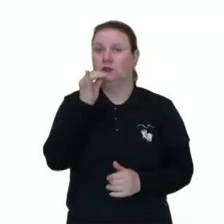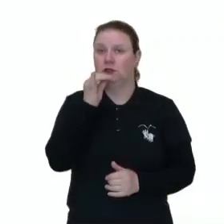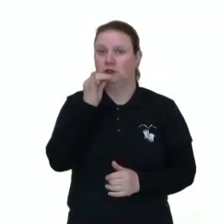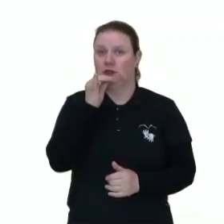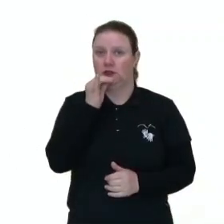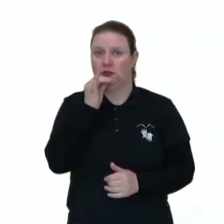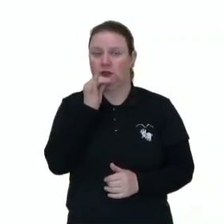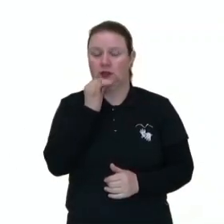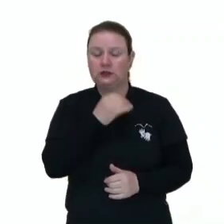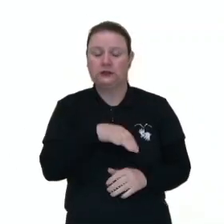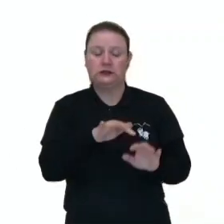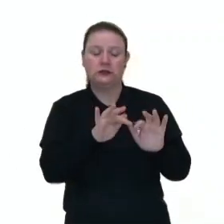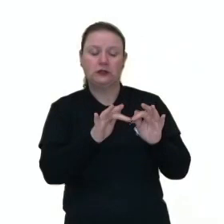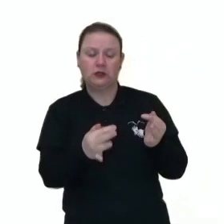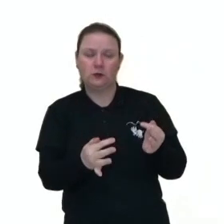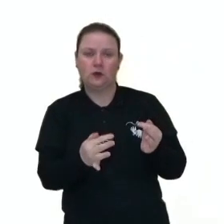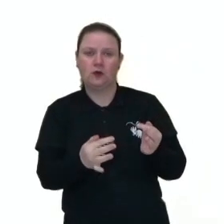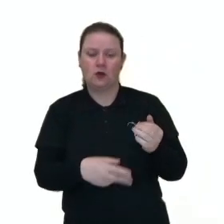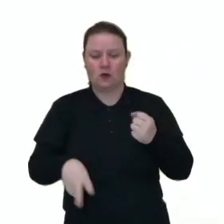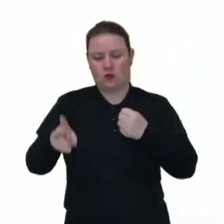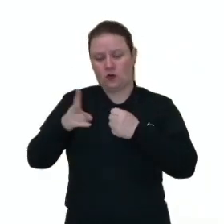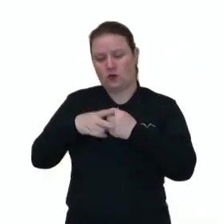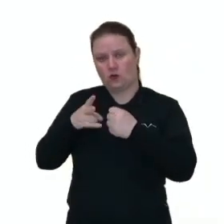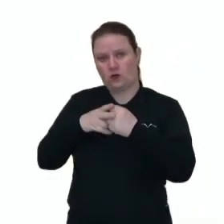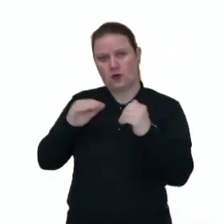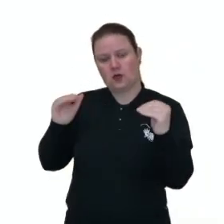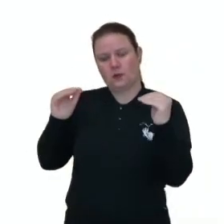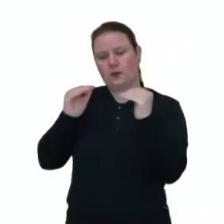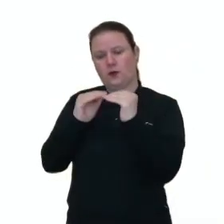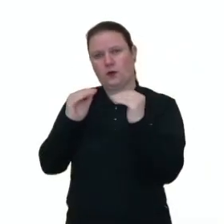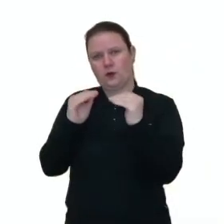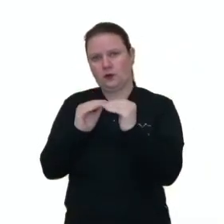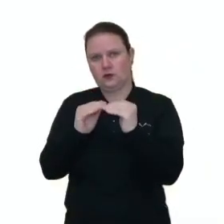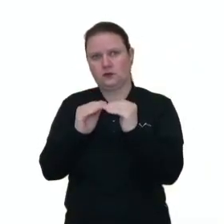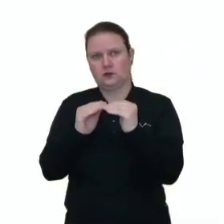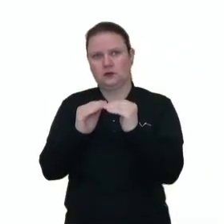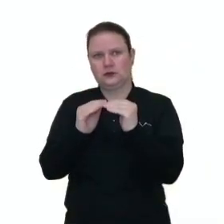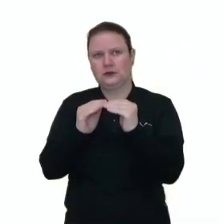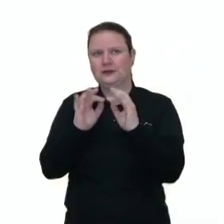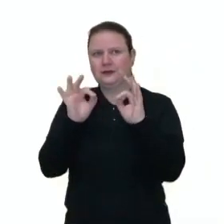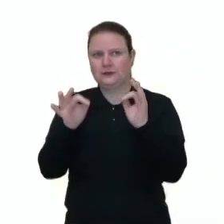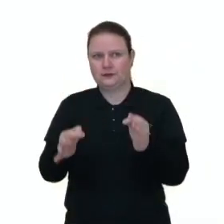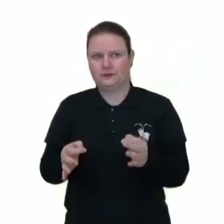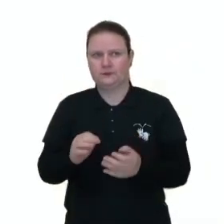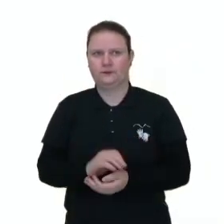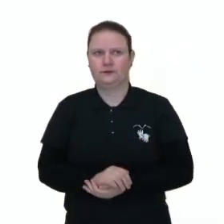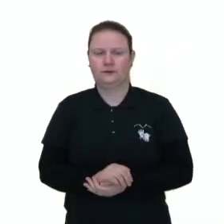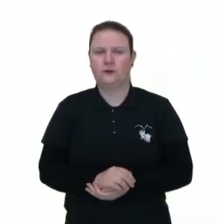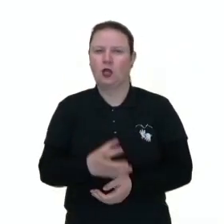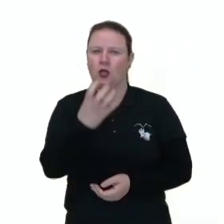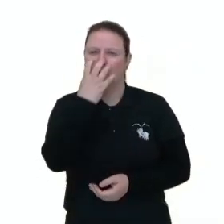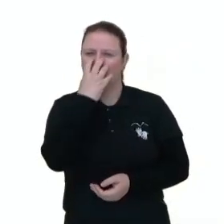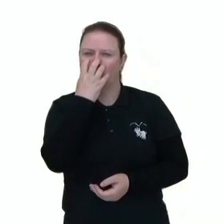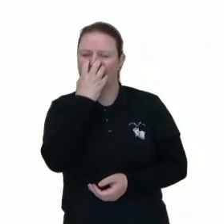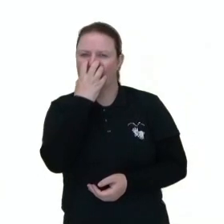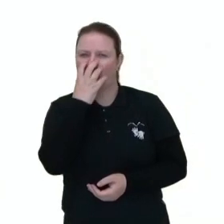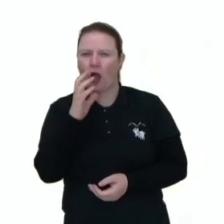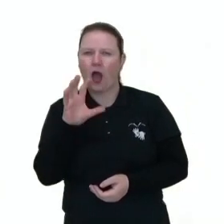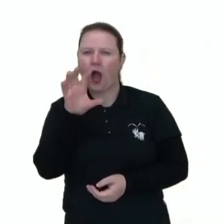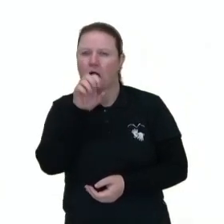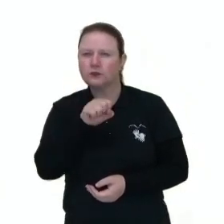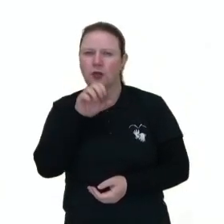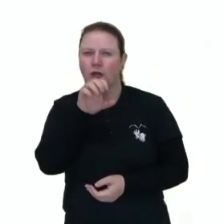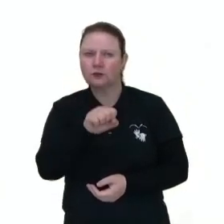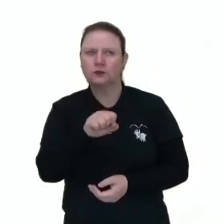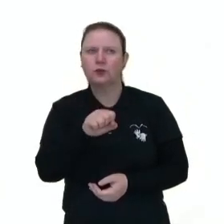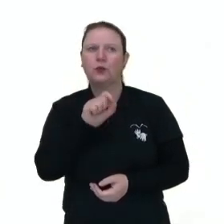sujeito simples. O verbo concorda em número e pessoa. Observe lá. O cão latiu, certo? Então,